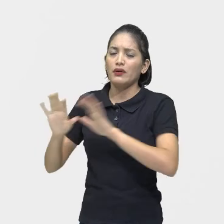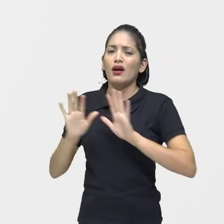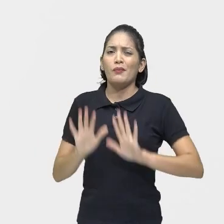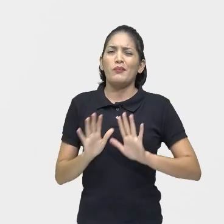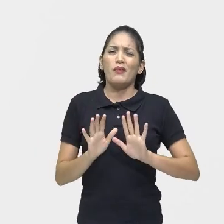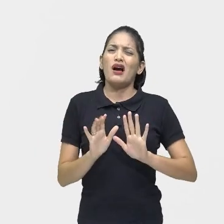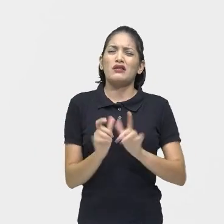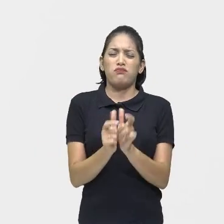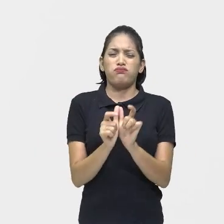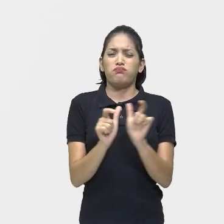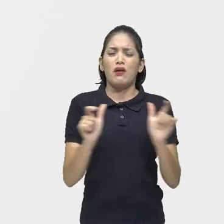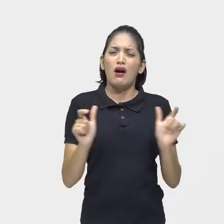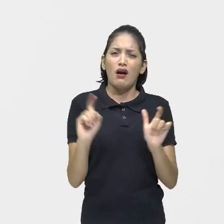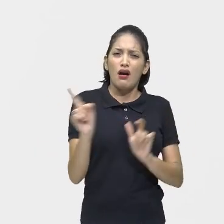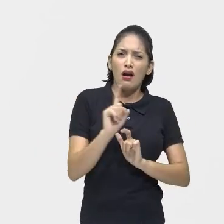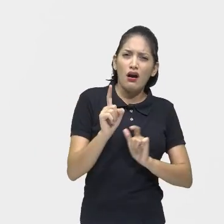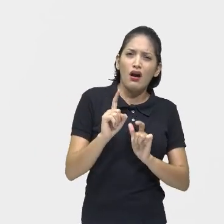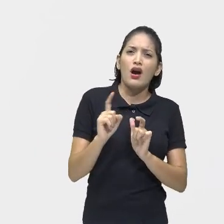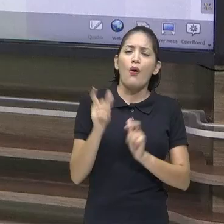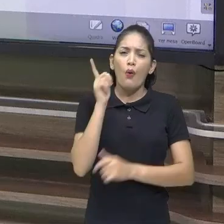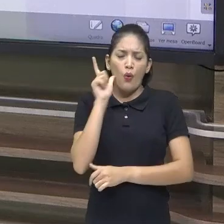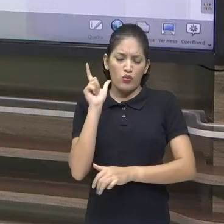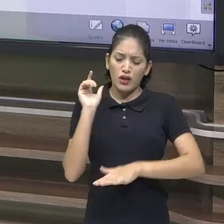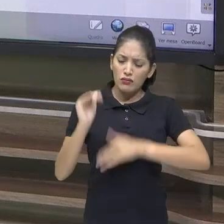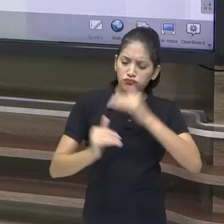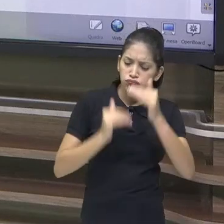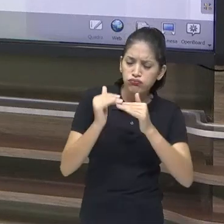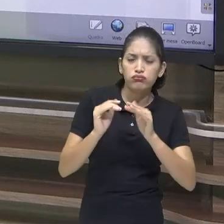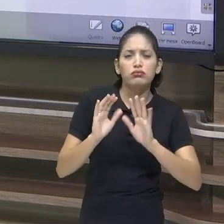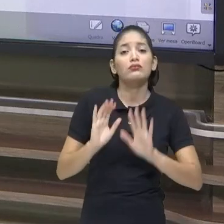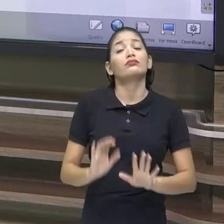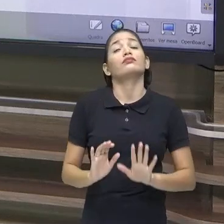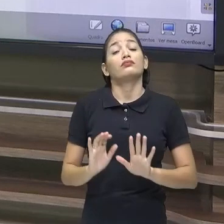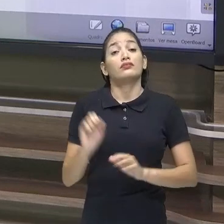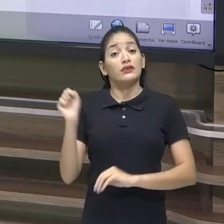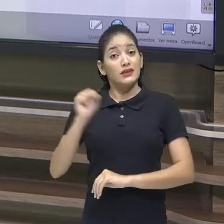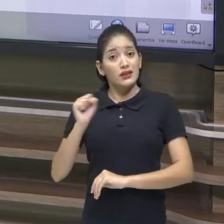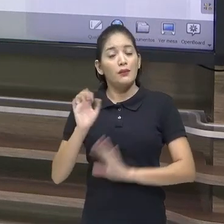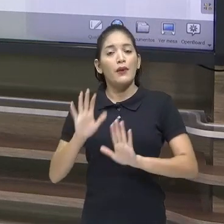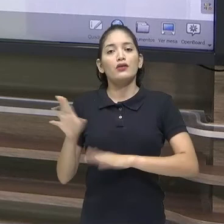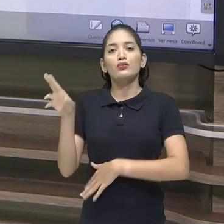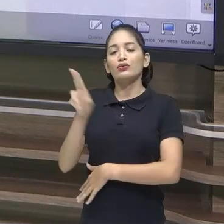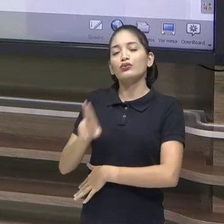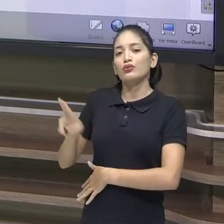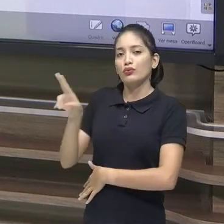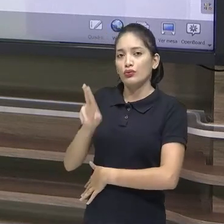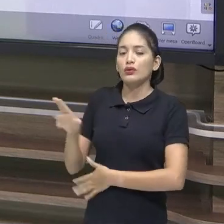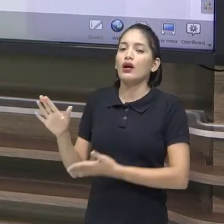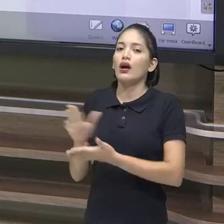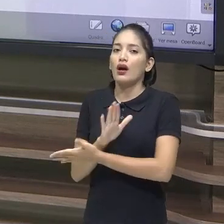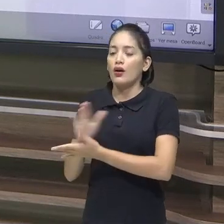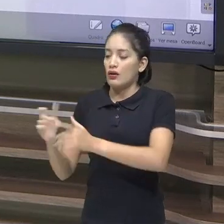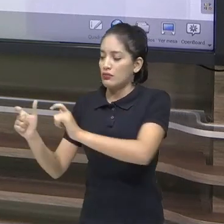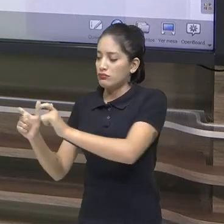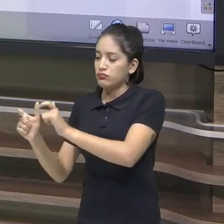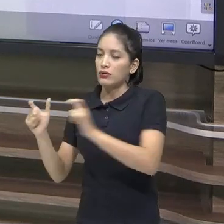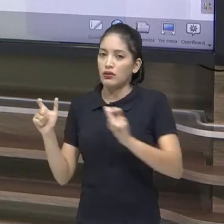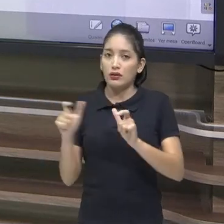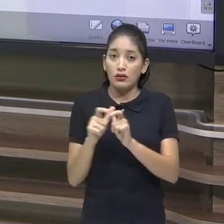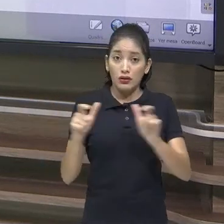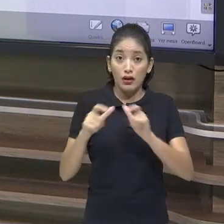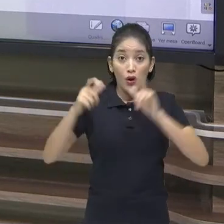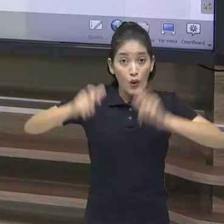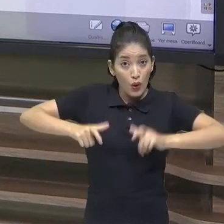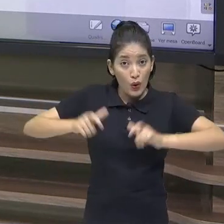em alta escala, não é uma alta produtividade? Sim, gente, eles utilizam essas pequenas e médias propriedades, mas